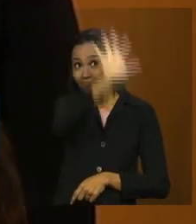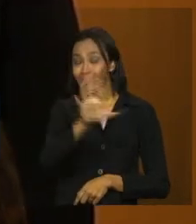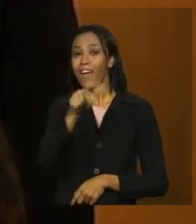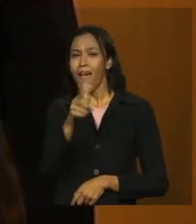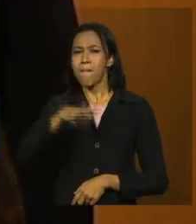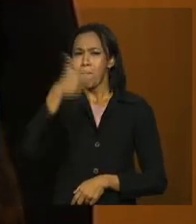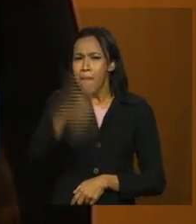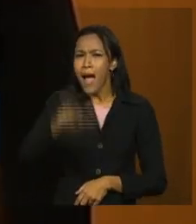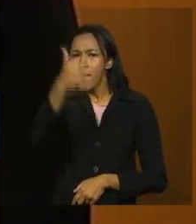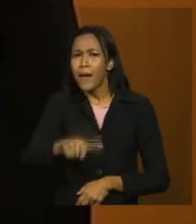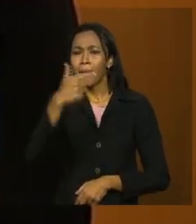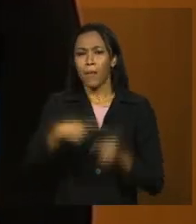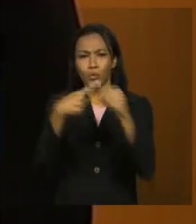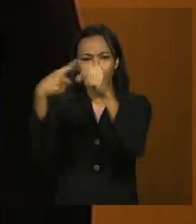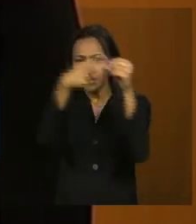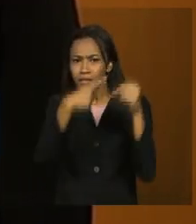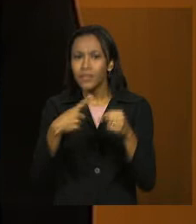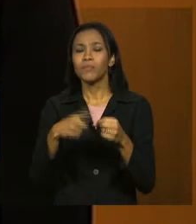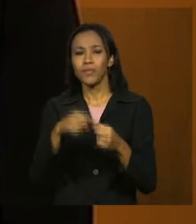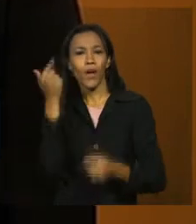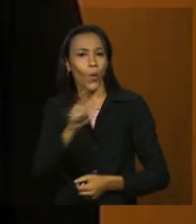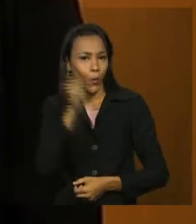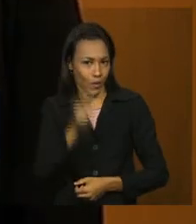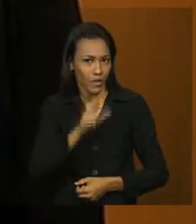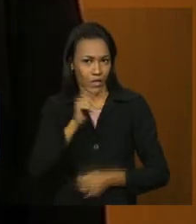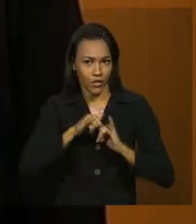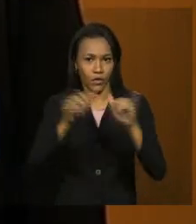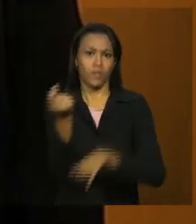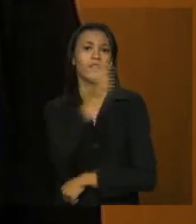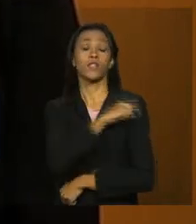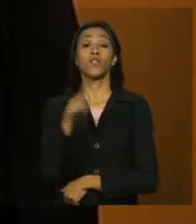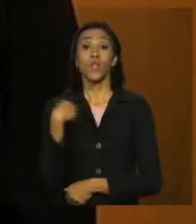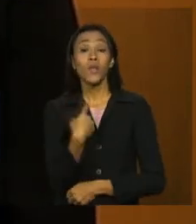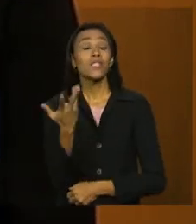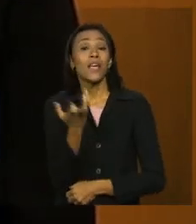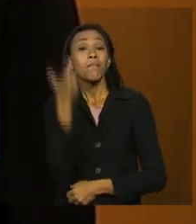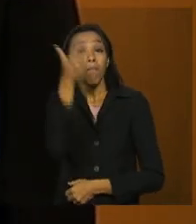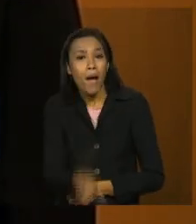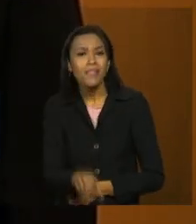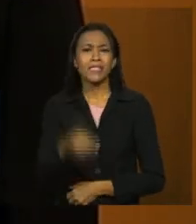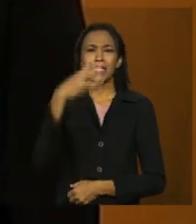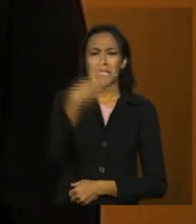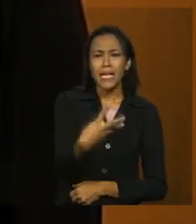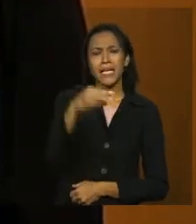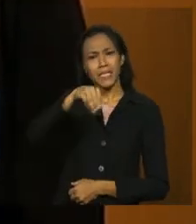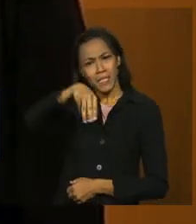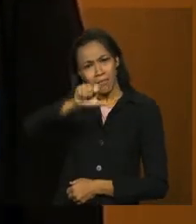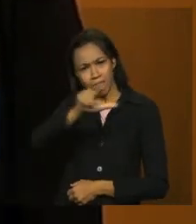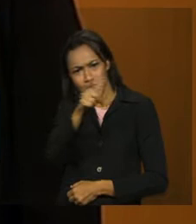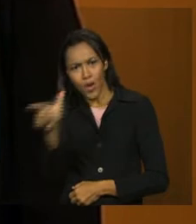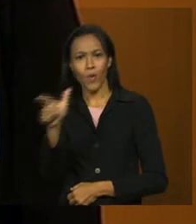7 vezes no número de municípios que eram contemplados pelo programa A nossa expectativa é que 3 milhões de brasileirinhos e brasileirinhas